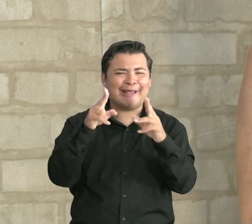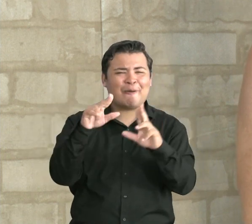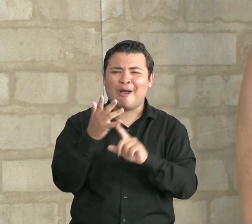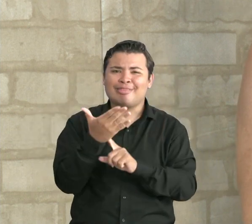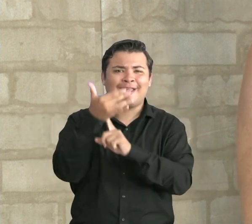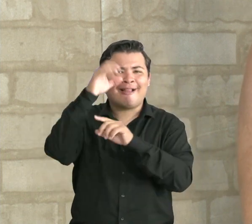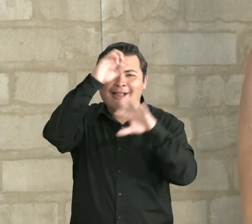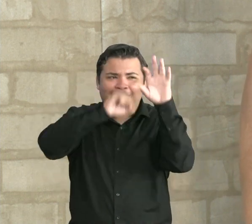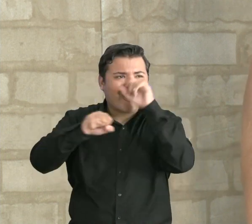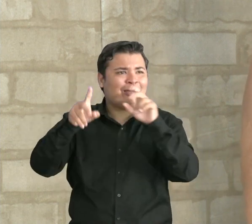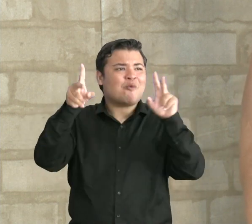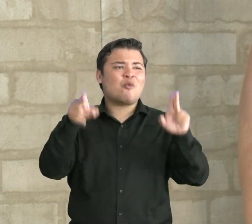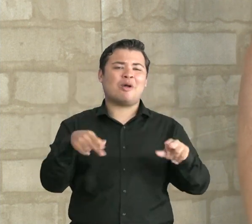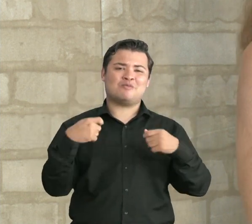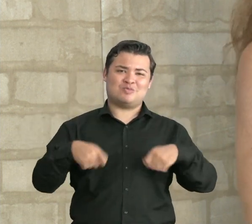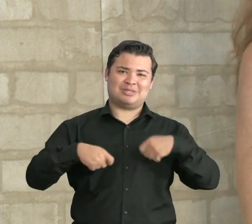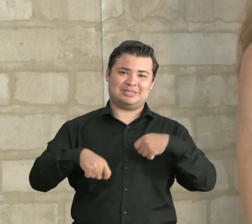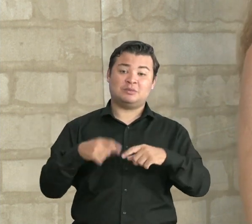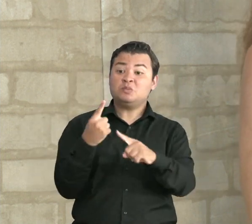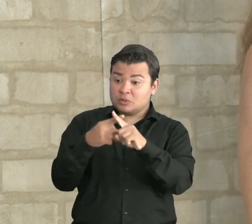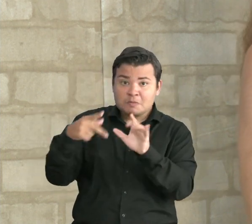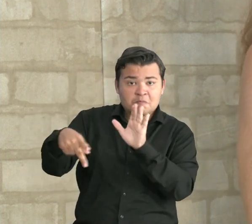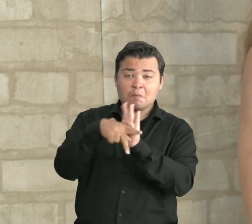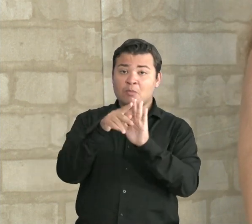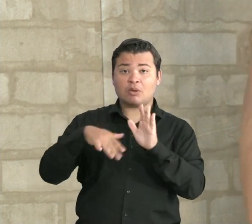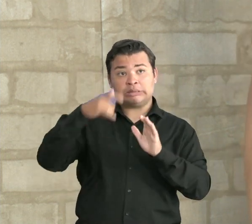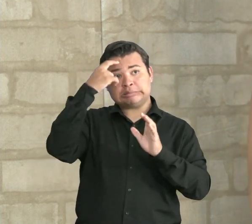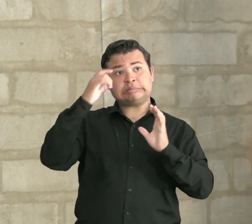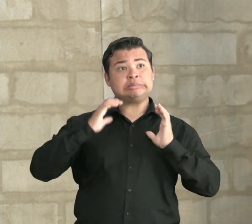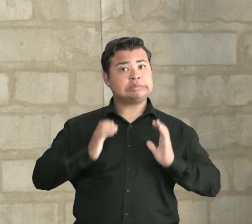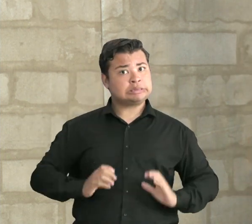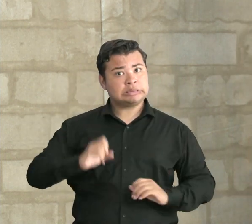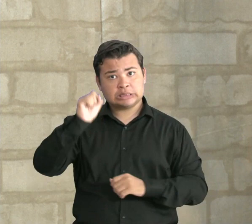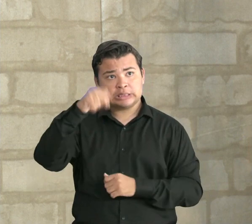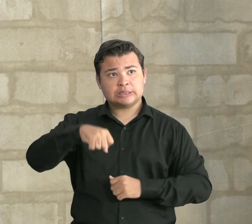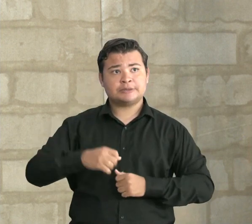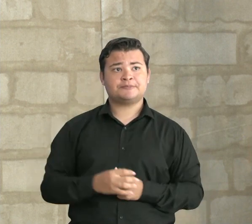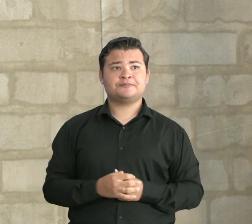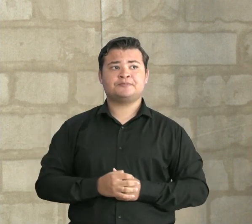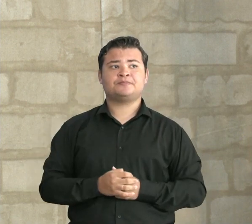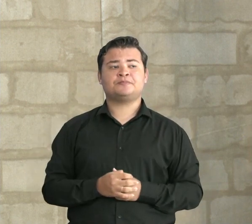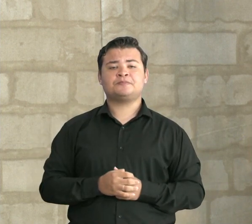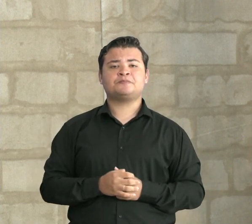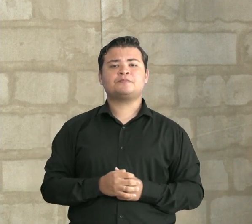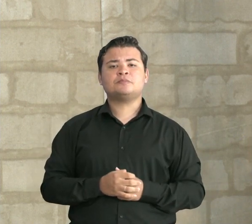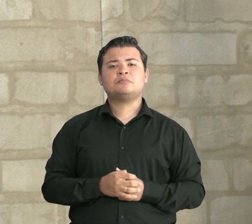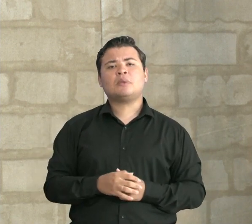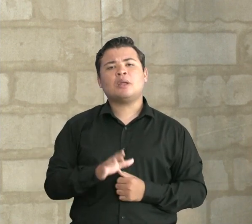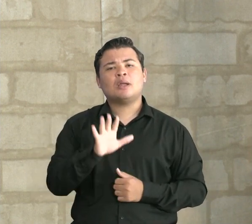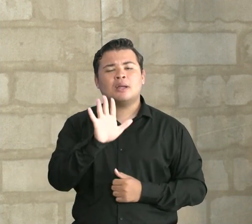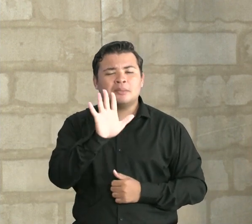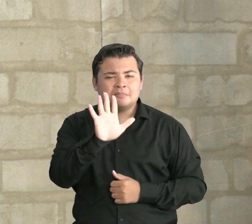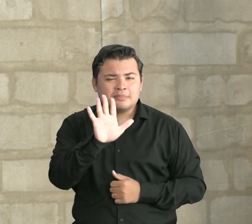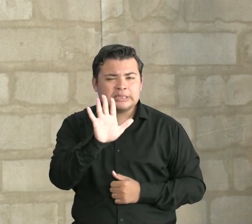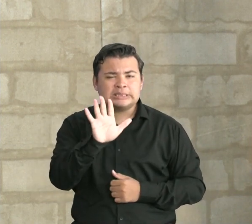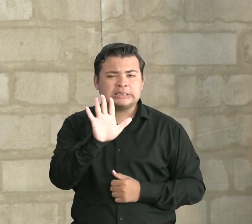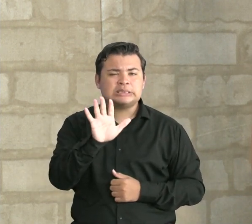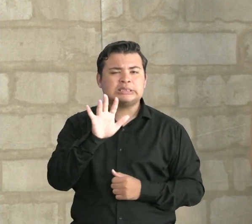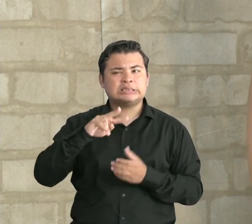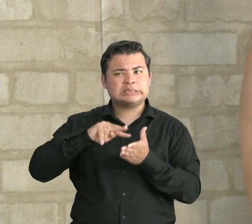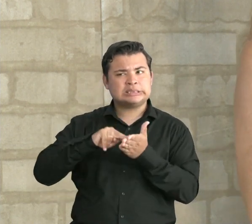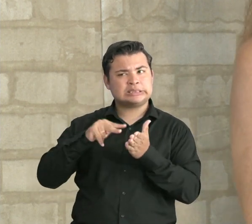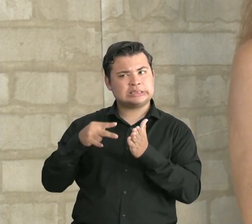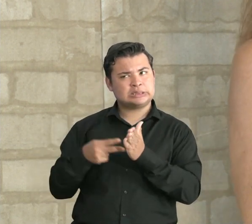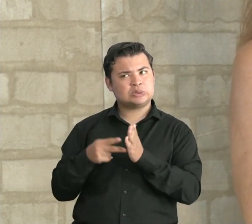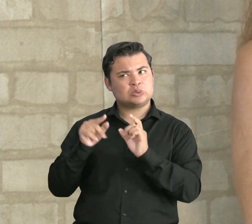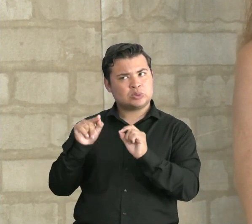a gente precisa, sim, eu acho que faz parte do exercício da cidadania, né? Mas isso não significa que a gente tenha